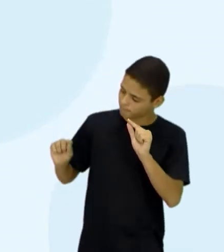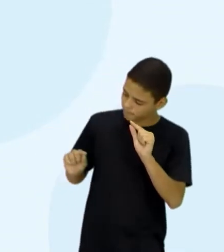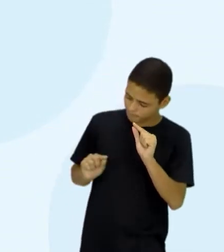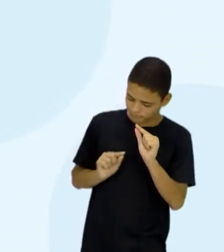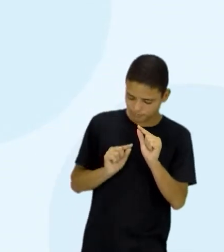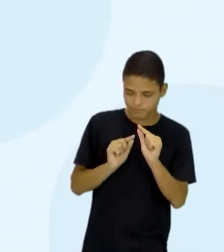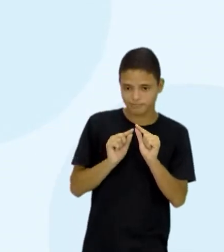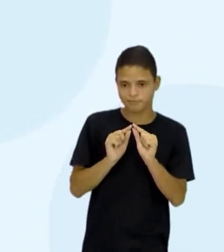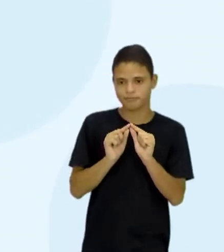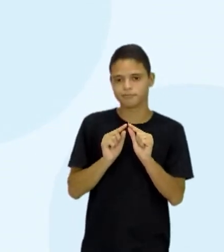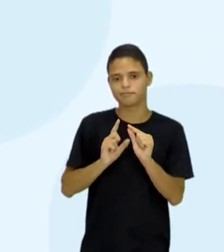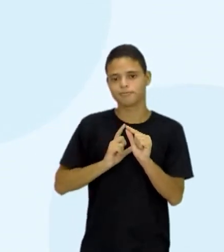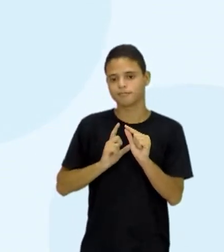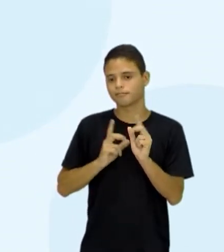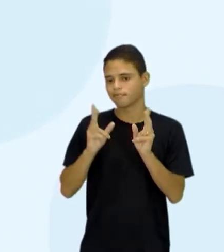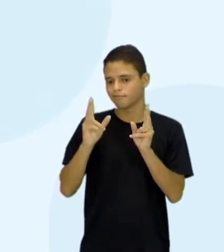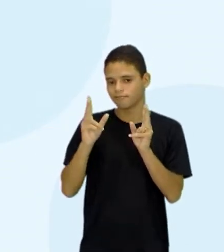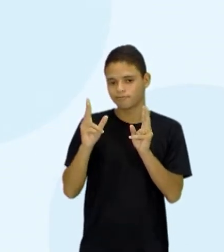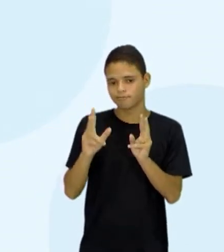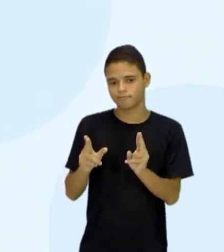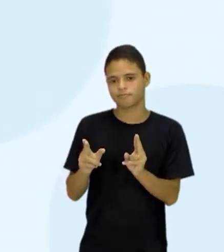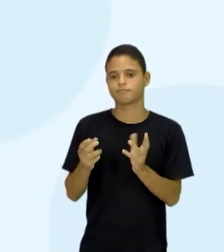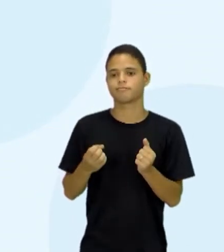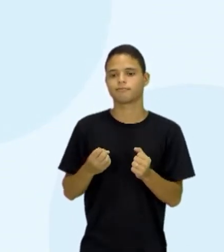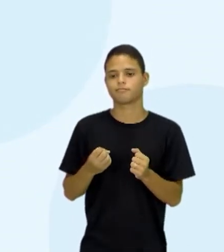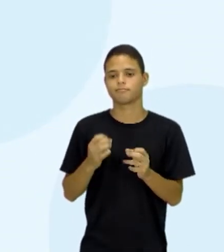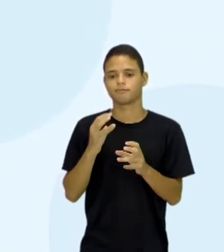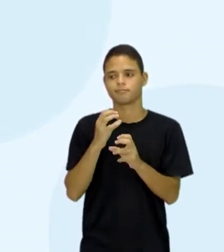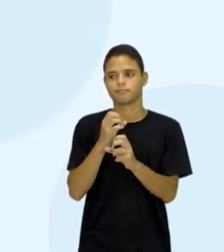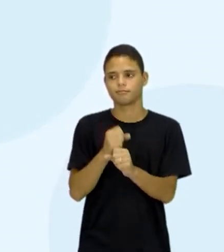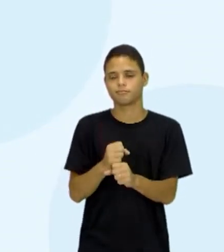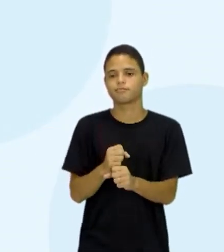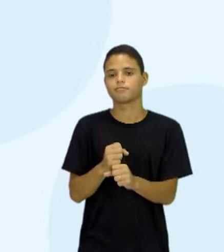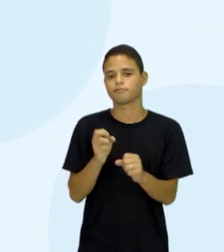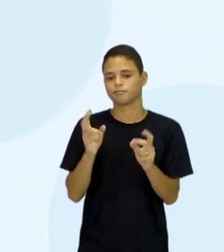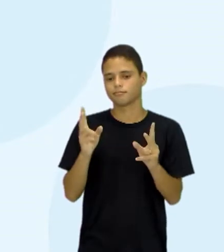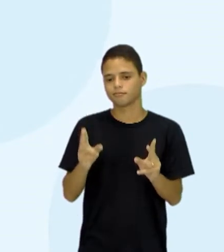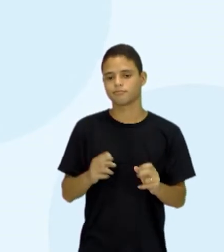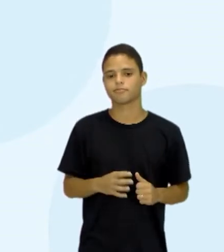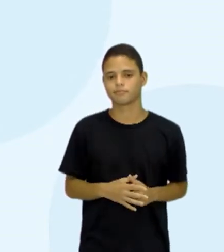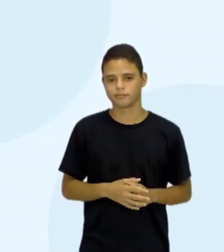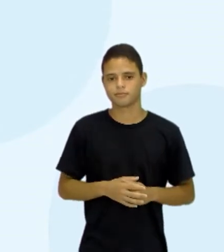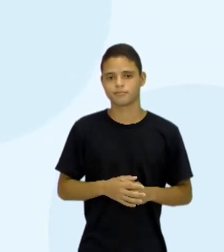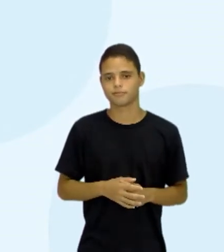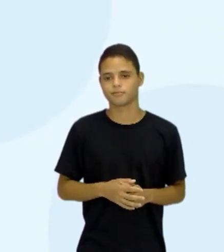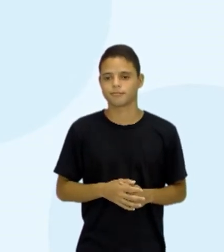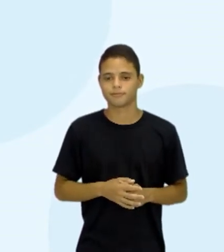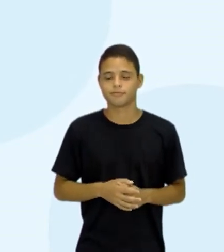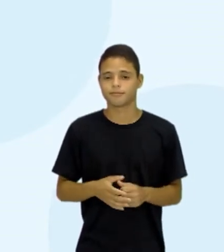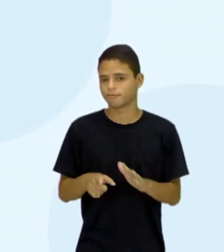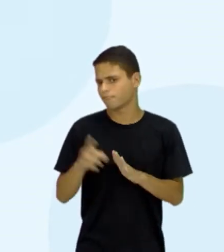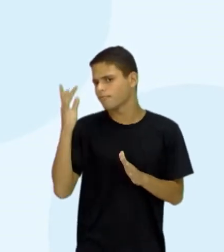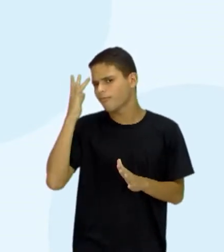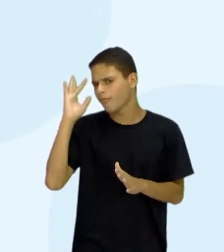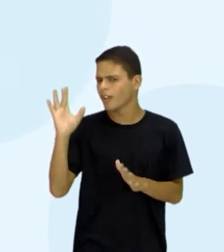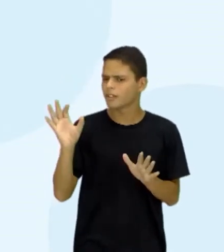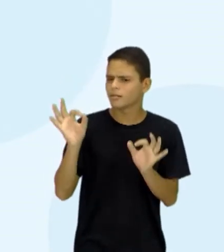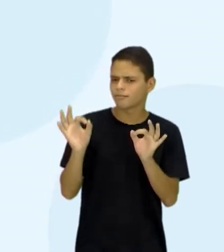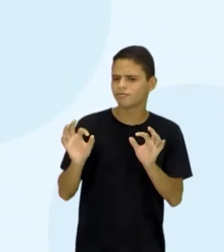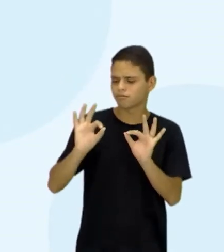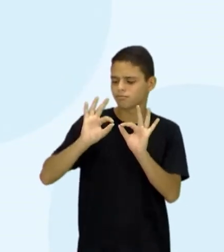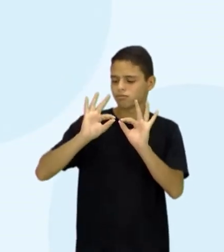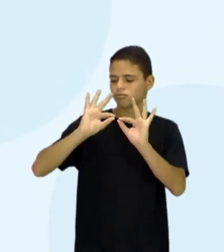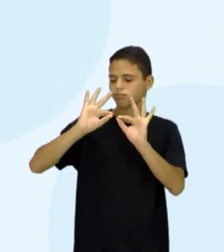mesma proporção que eu coloquei ali de medidas da Terra. Você acha que ela está redondinha? Então,